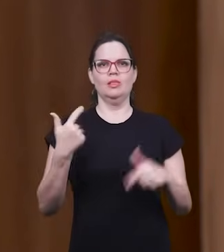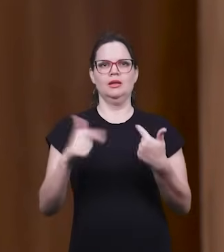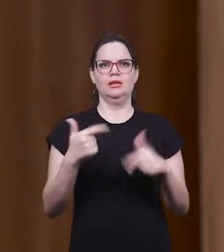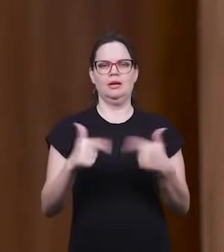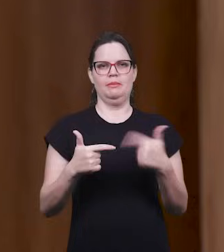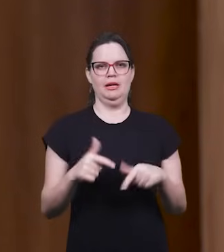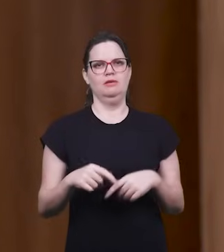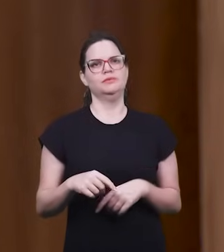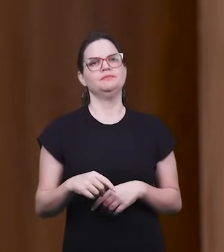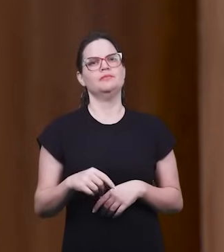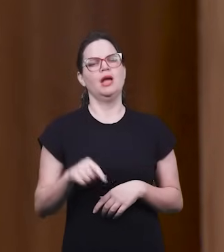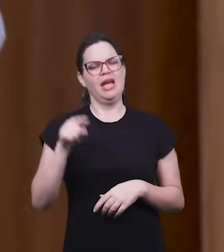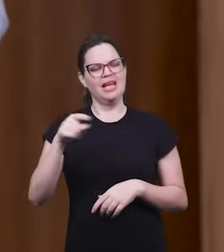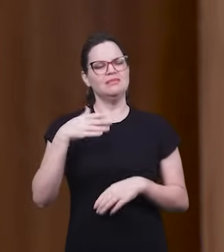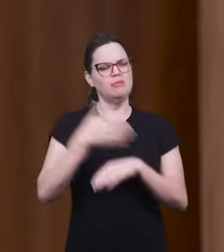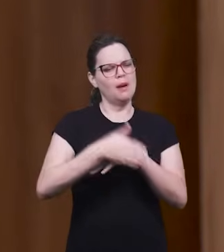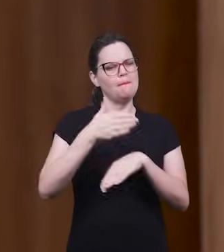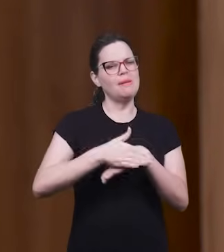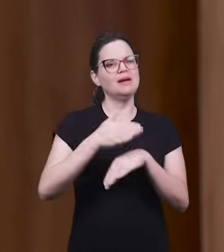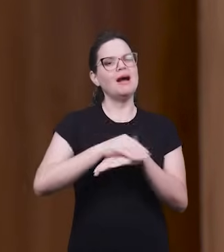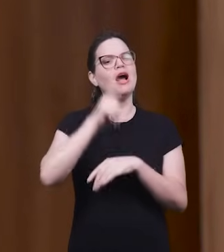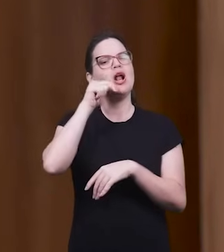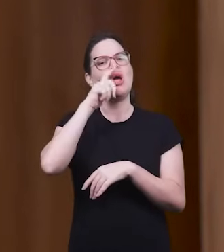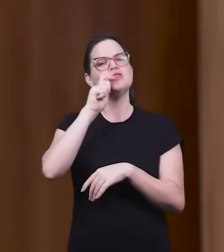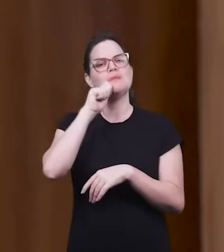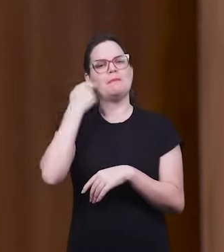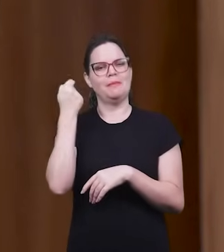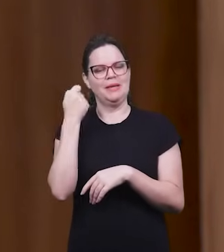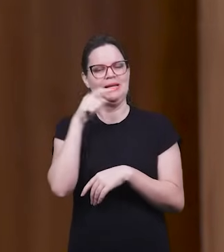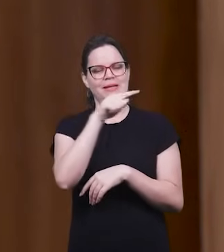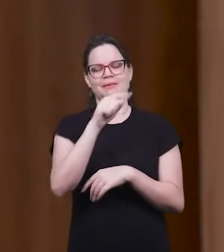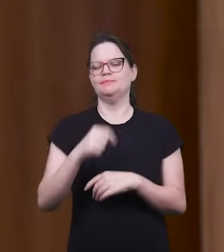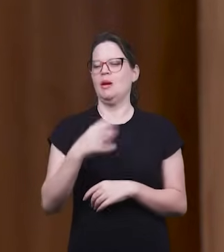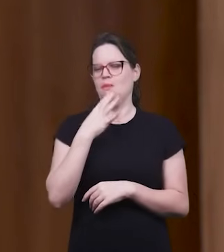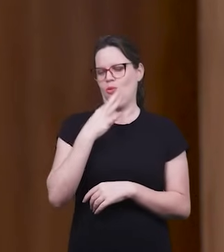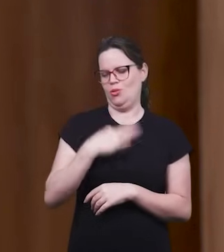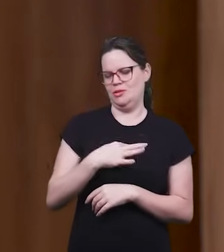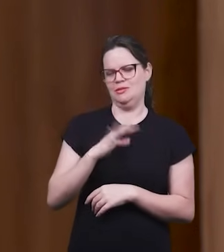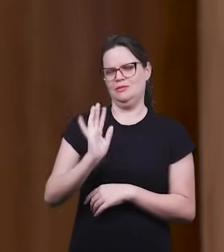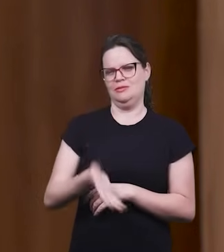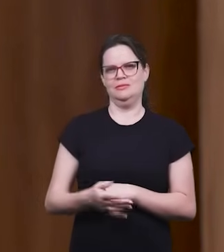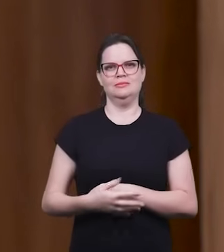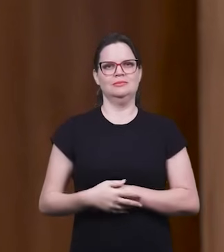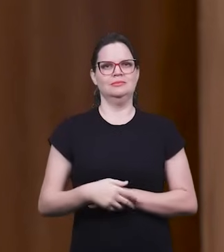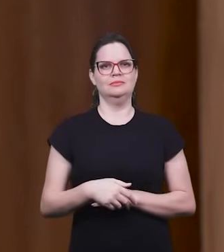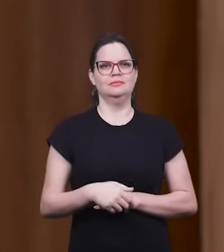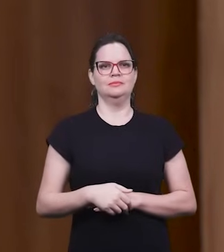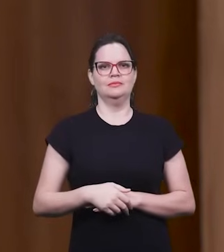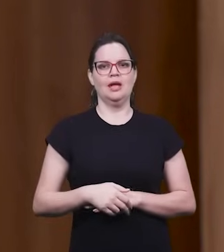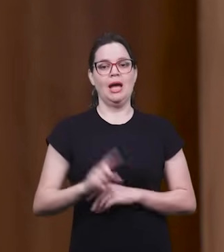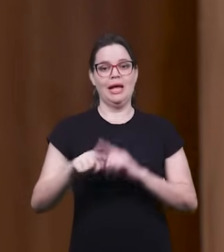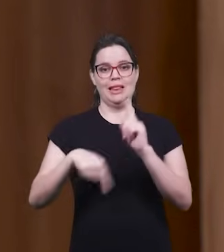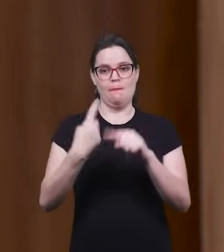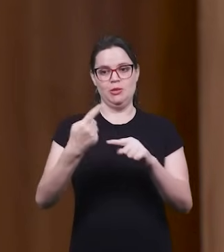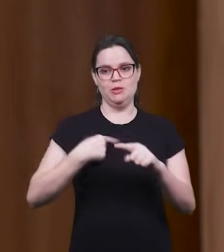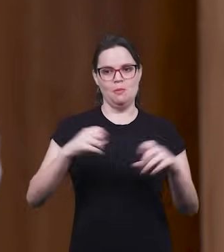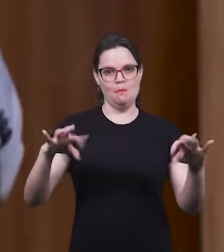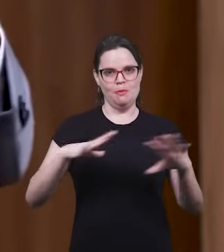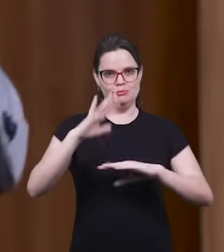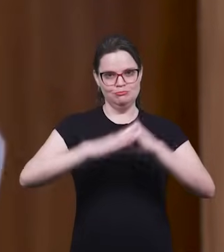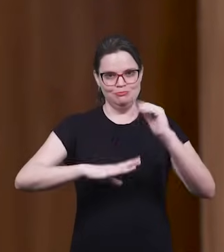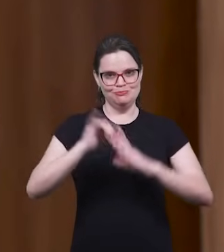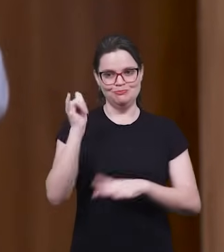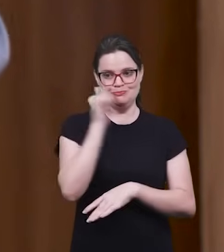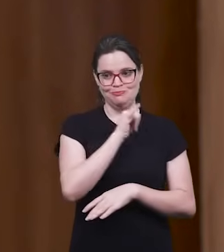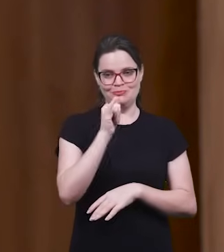Eu estava na padaria, ele ia lá sempre e tal, me conheci lá com o menino e tal. Então ele foi ser meu cliente. E